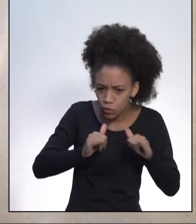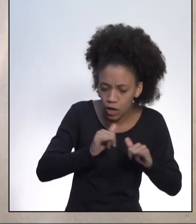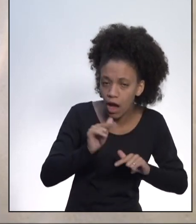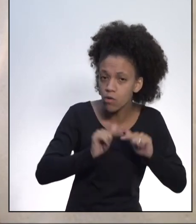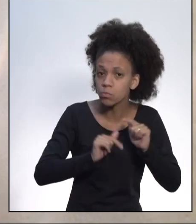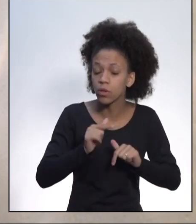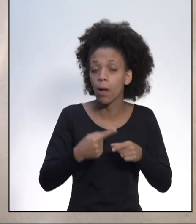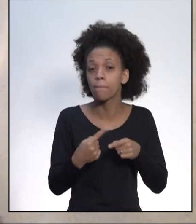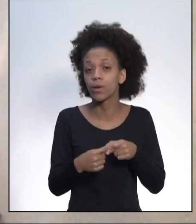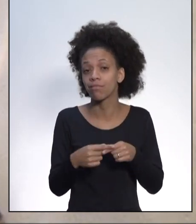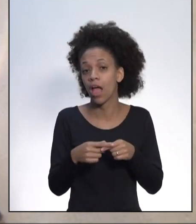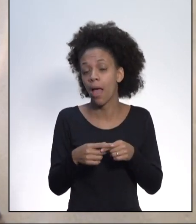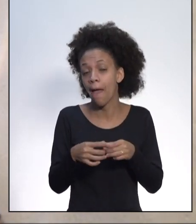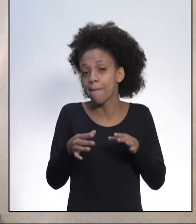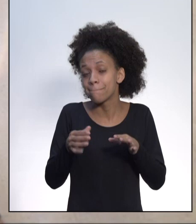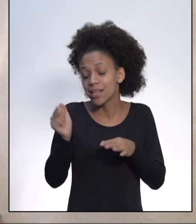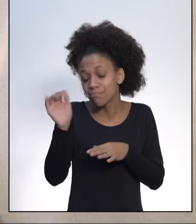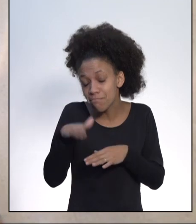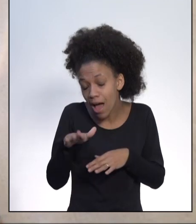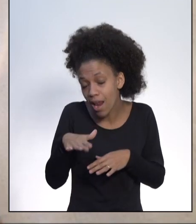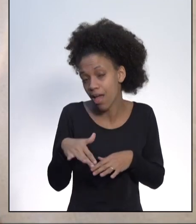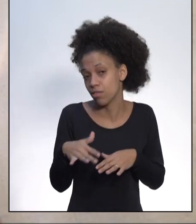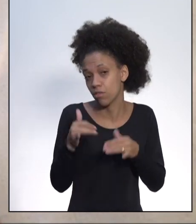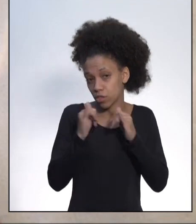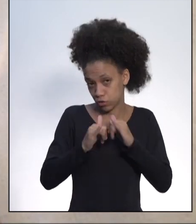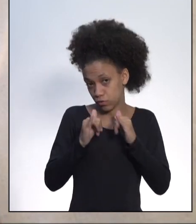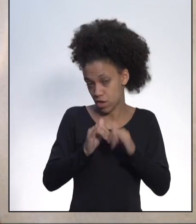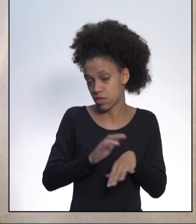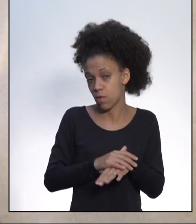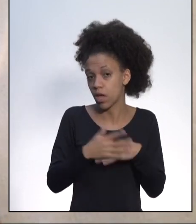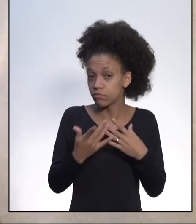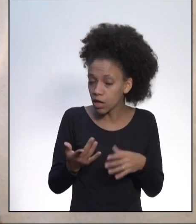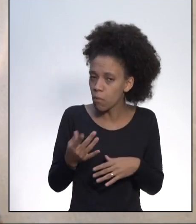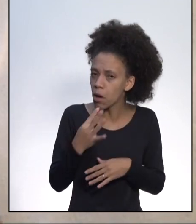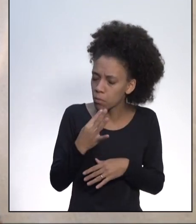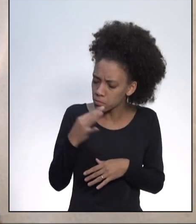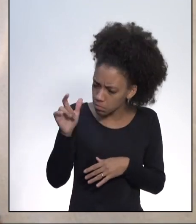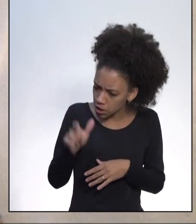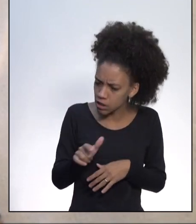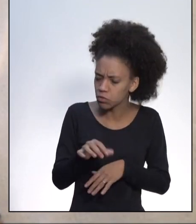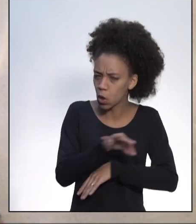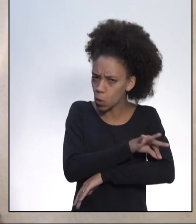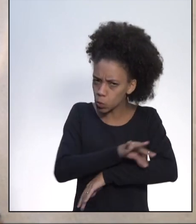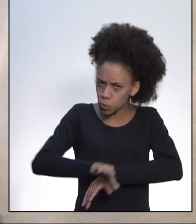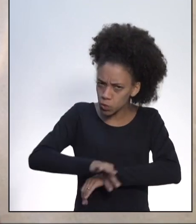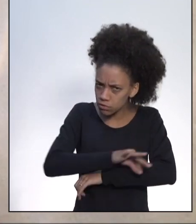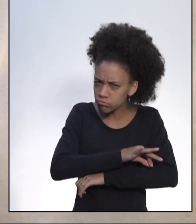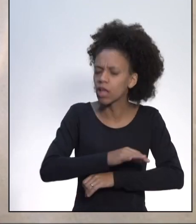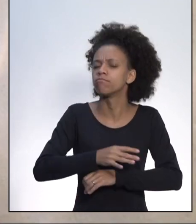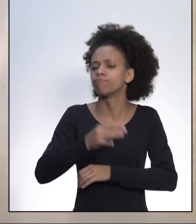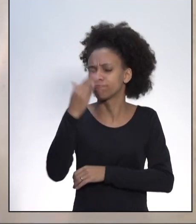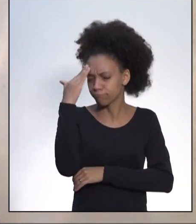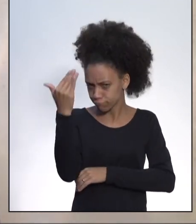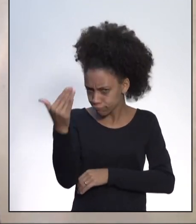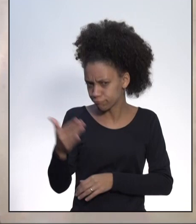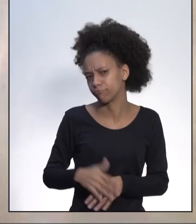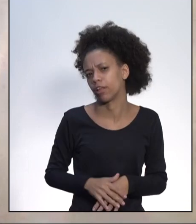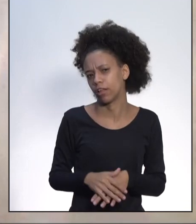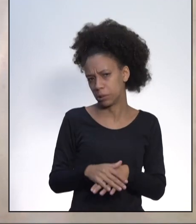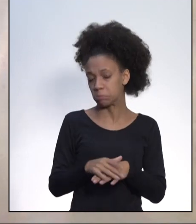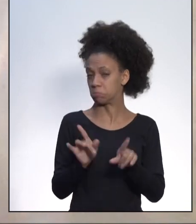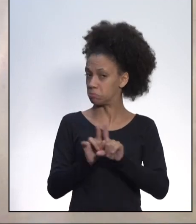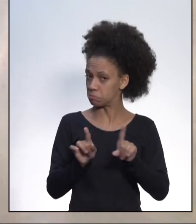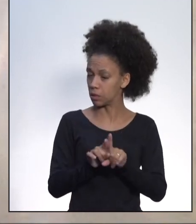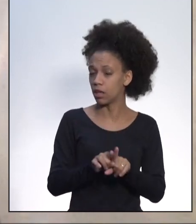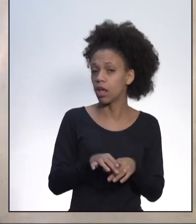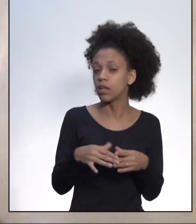mais barata que ela tem de divulgação. Então, é uma pessoa que eu conheço, que é uma arquiteta bem conhecida, bem